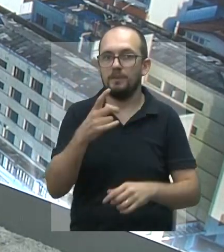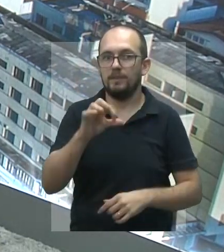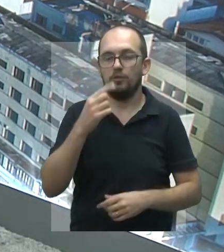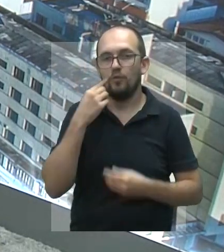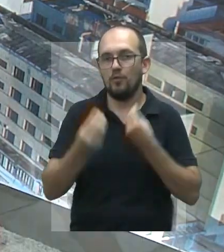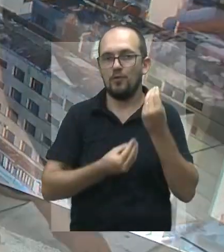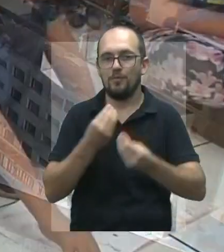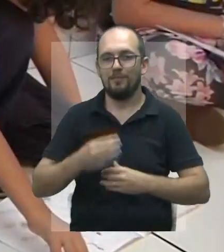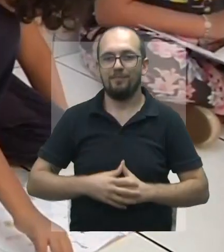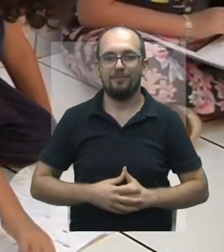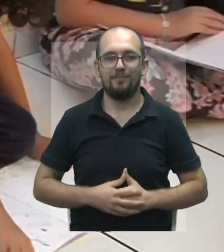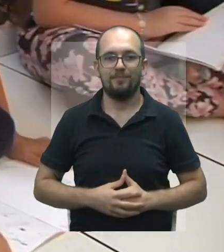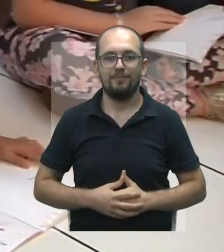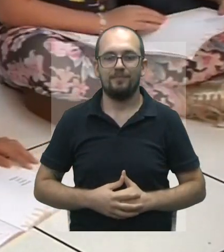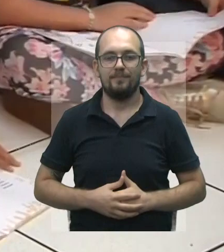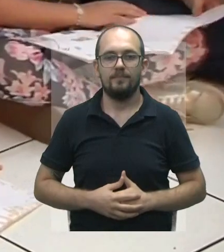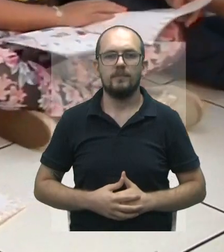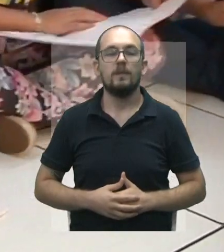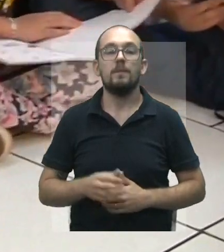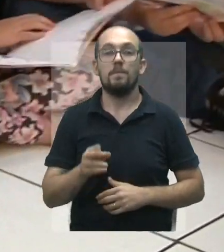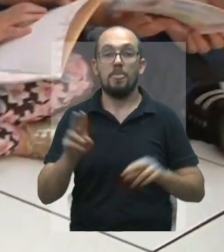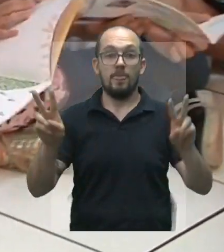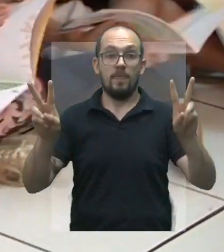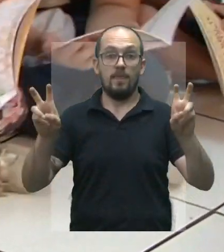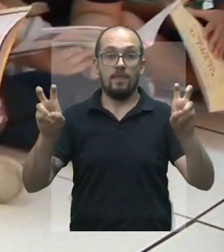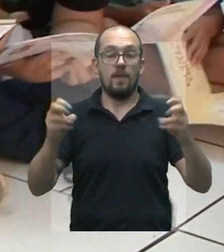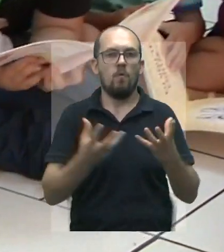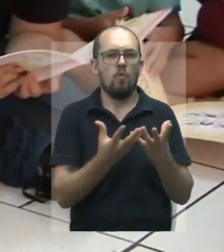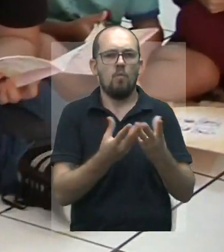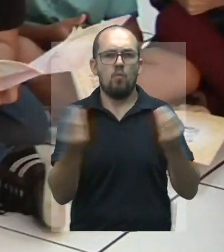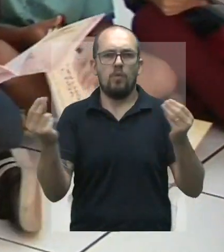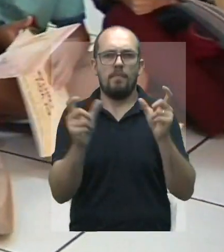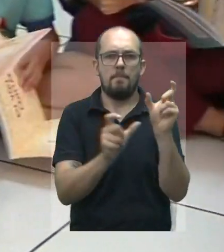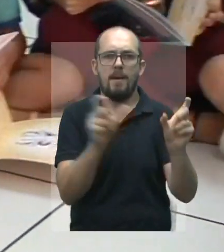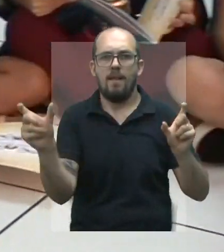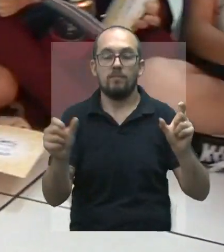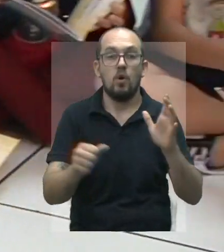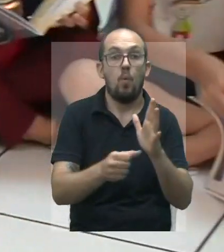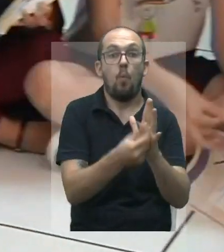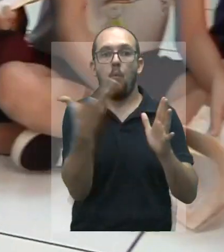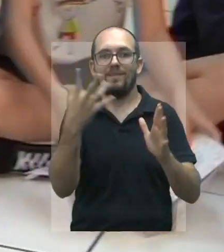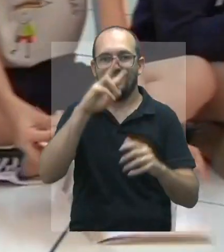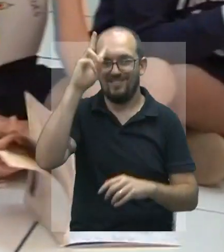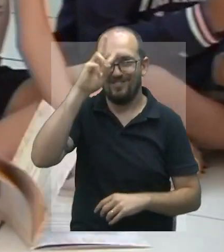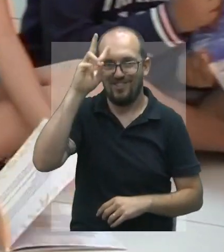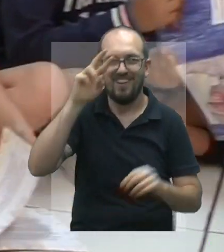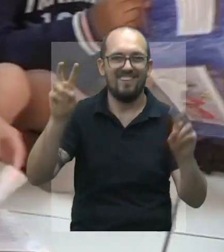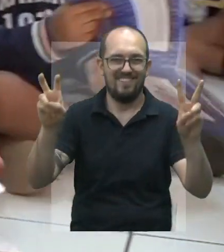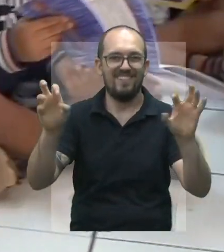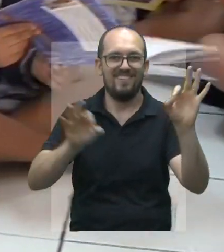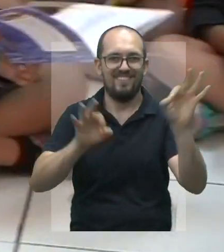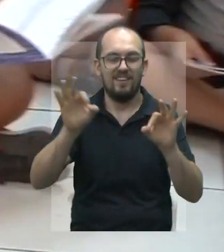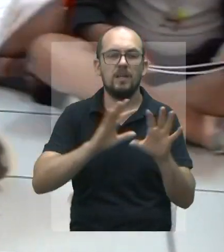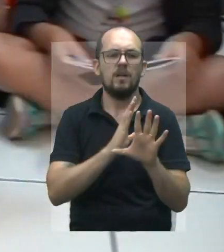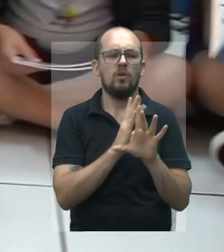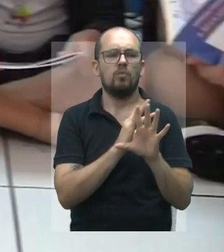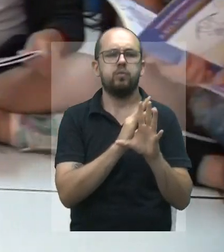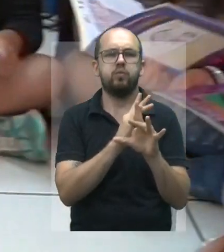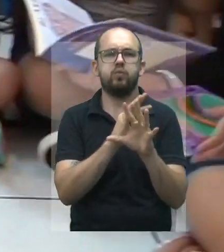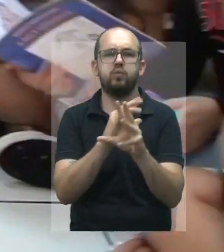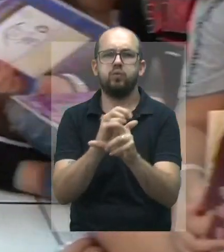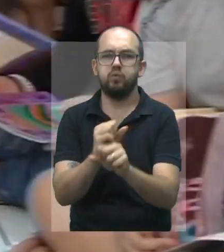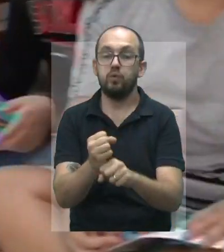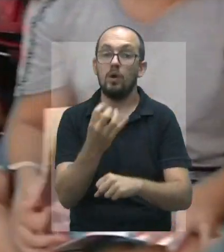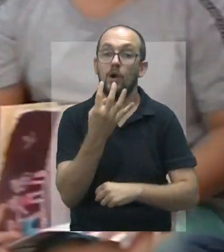aí. Tantas palavras, quantas histórias. Para ser mais exata, são